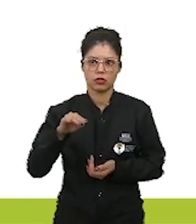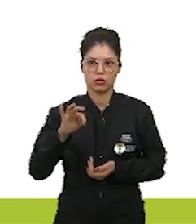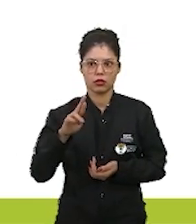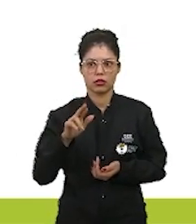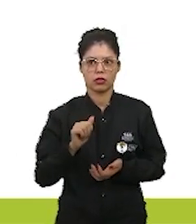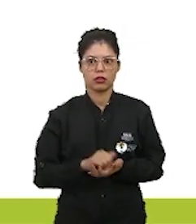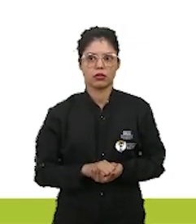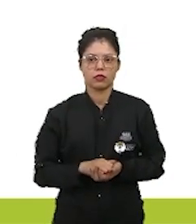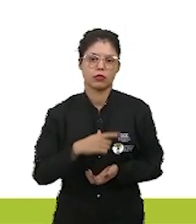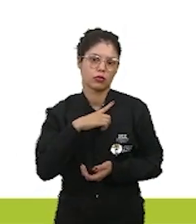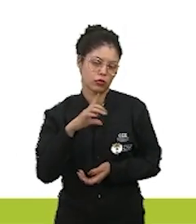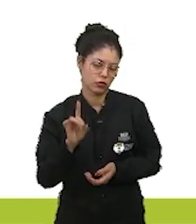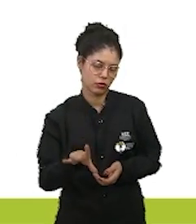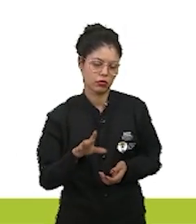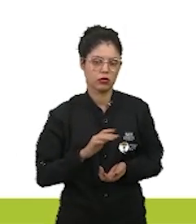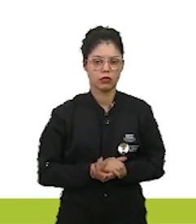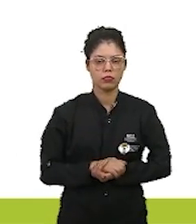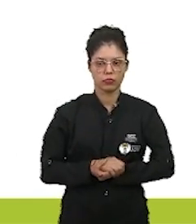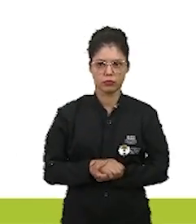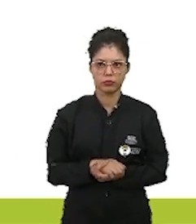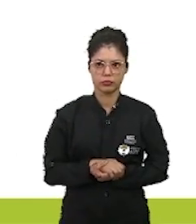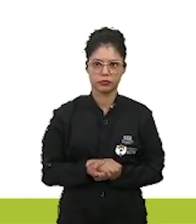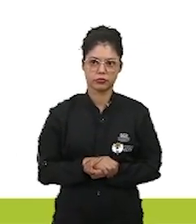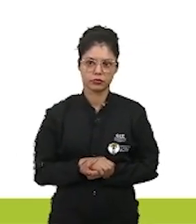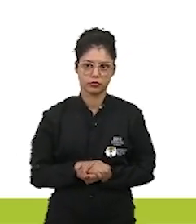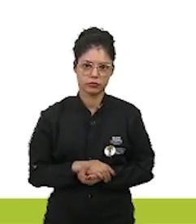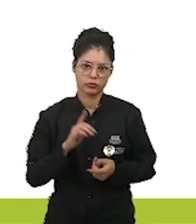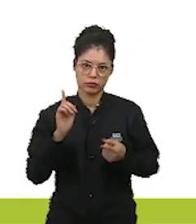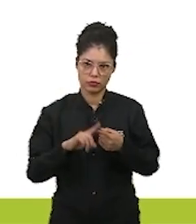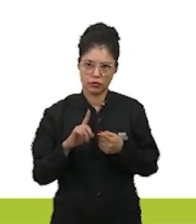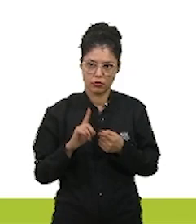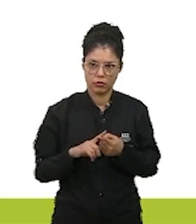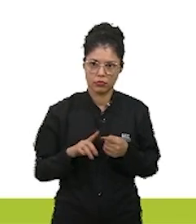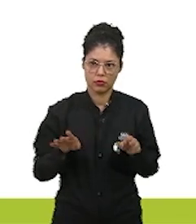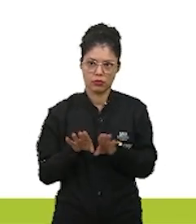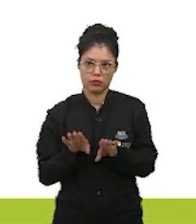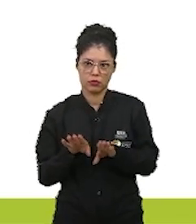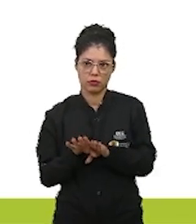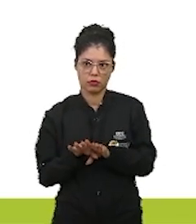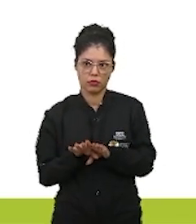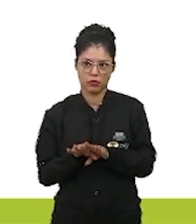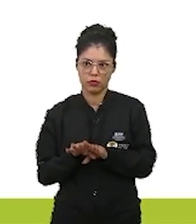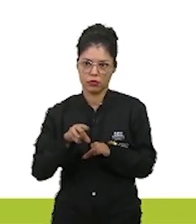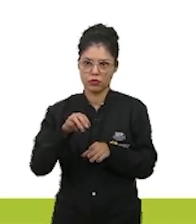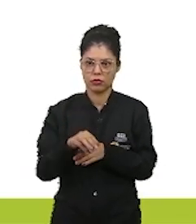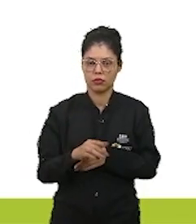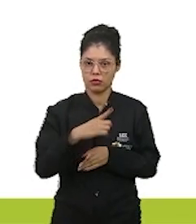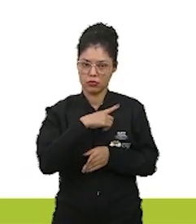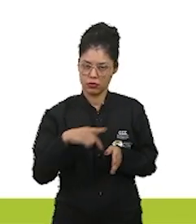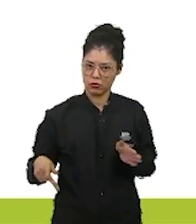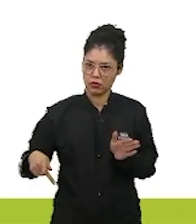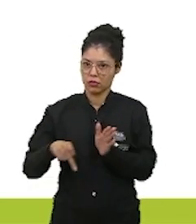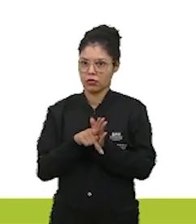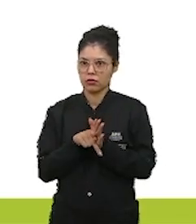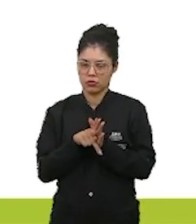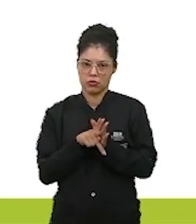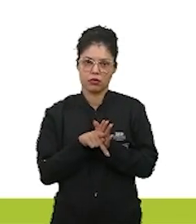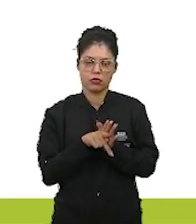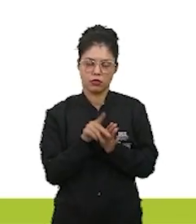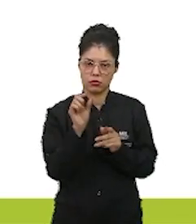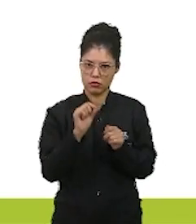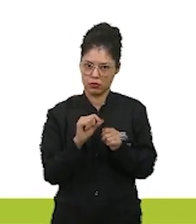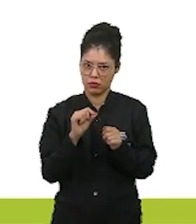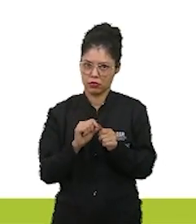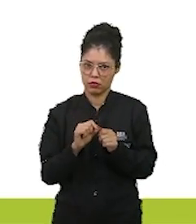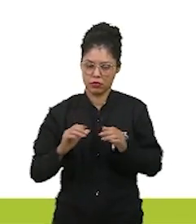metamórfica voltar a ser uma rocha magmática. Por quê? Porque a rocha magmática, ela é